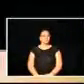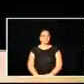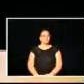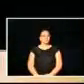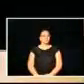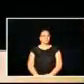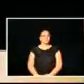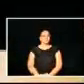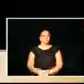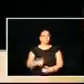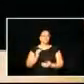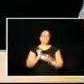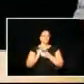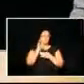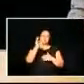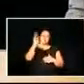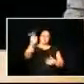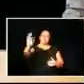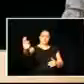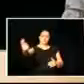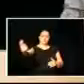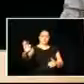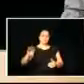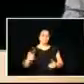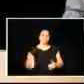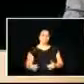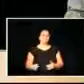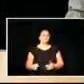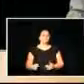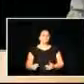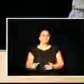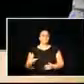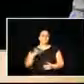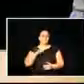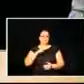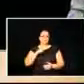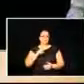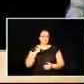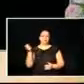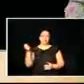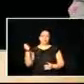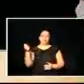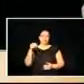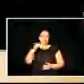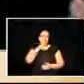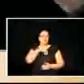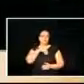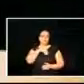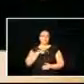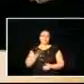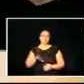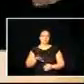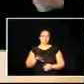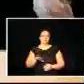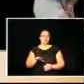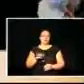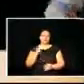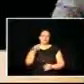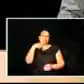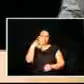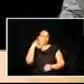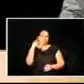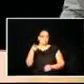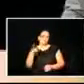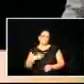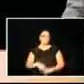perdas. Isso aí, no meu entendimento, é um compromisso que ele tem com o servidor municipal. Evidentemente, que